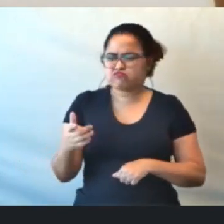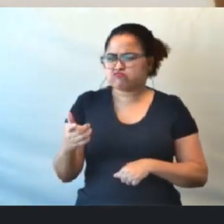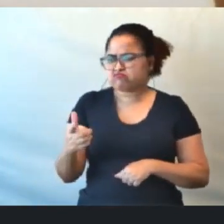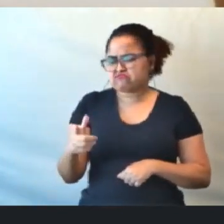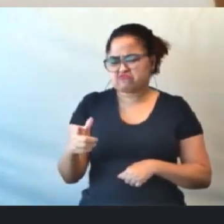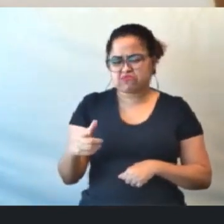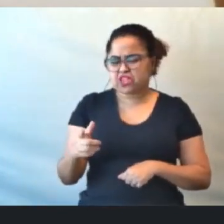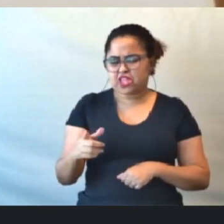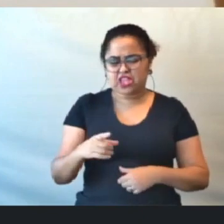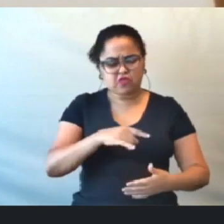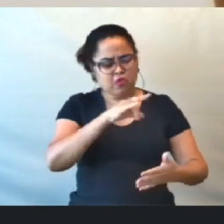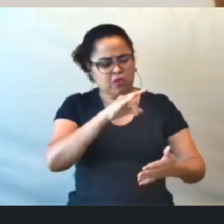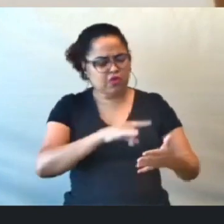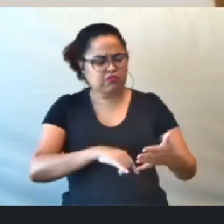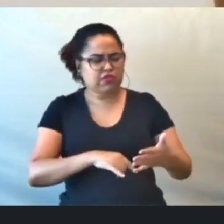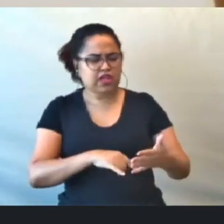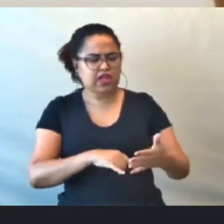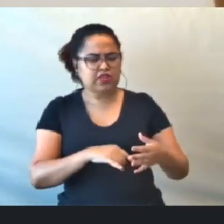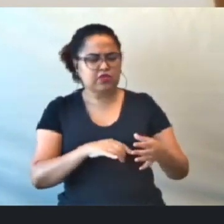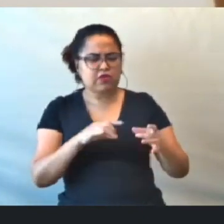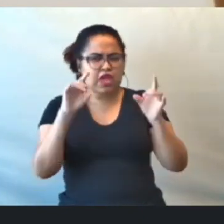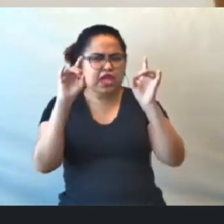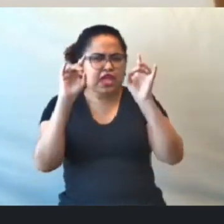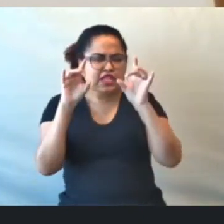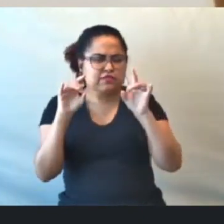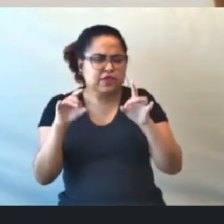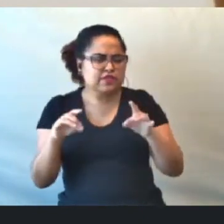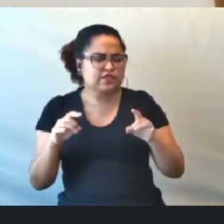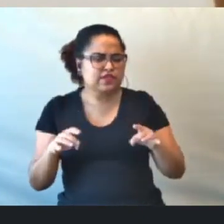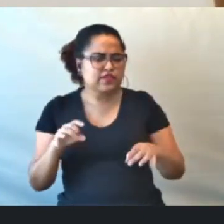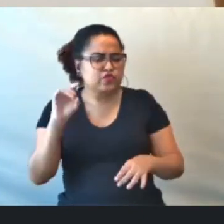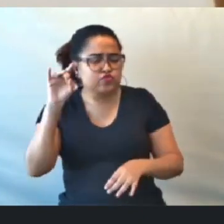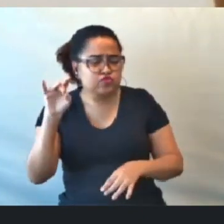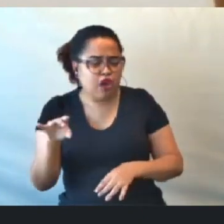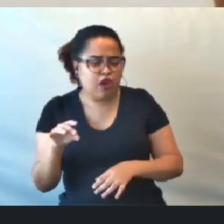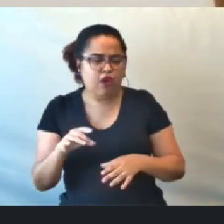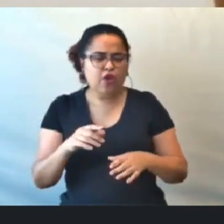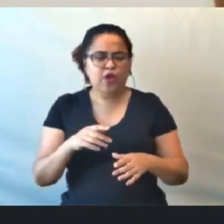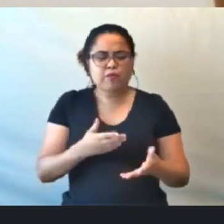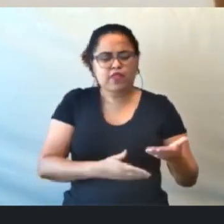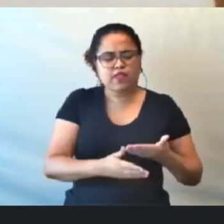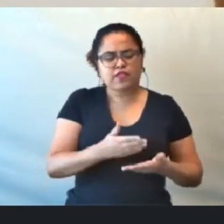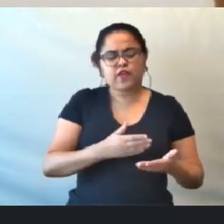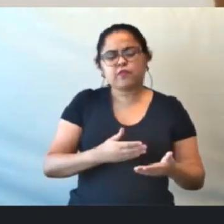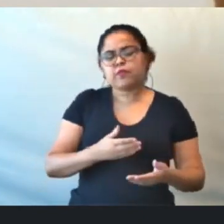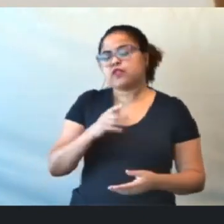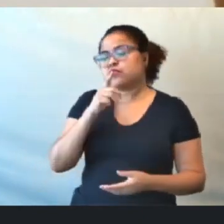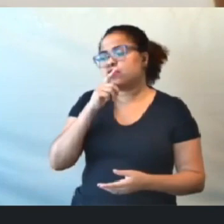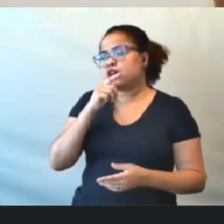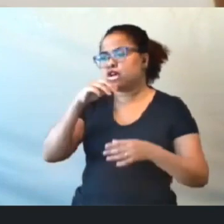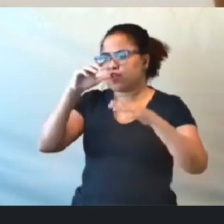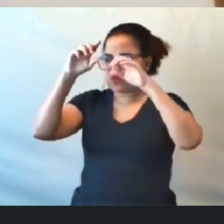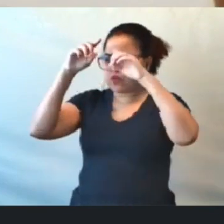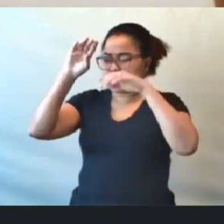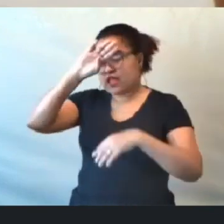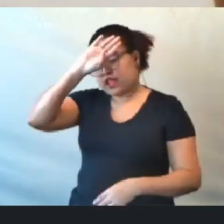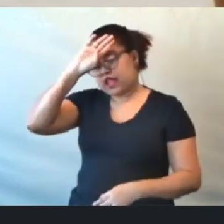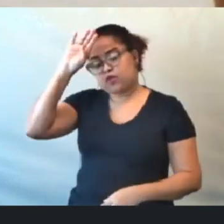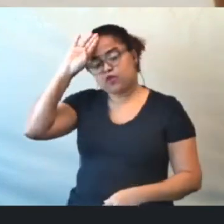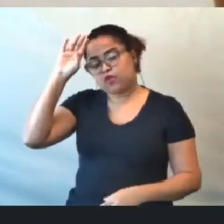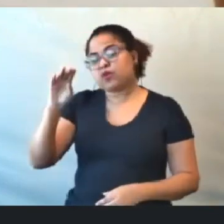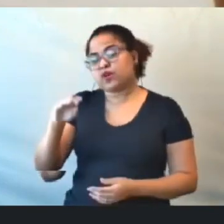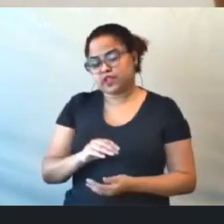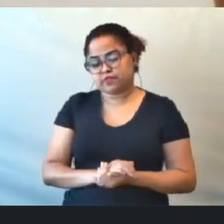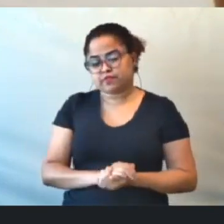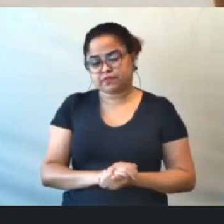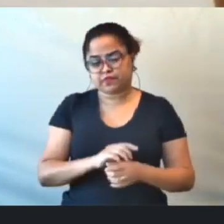da Lagoa da Pampulha. Todo o trabalho feito, técnico feito pela Lagoa da